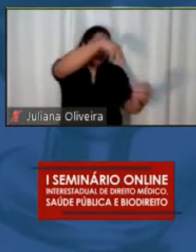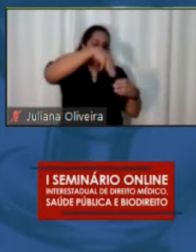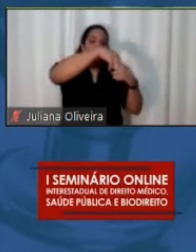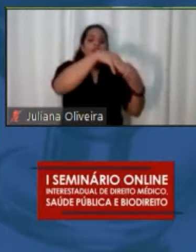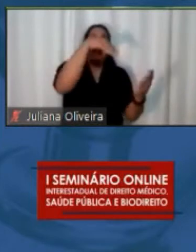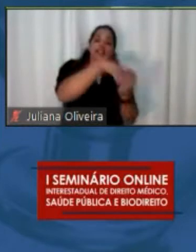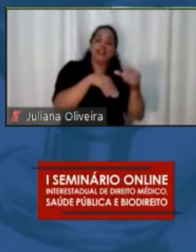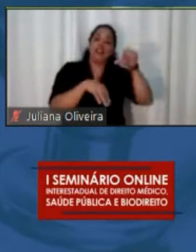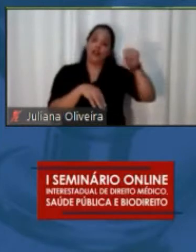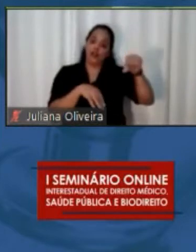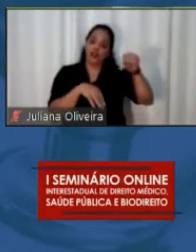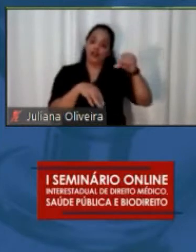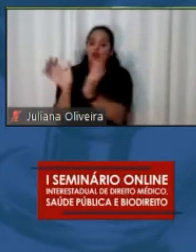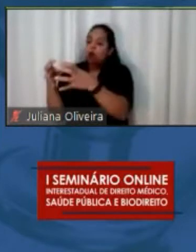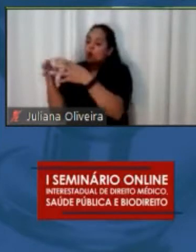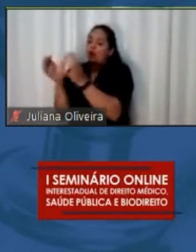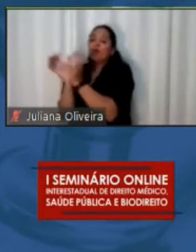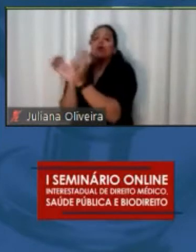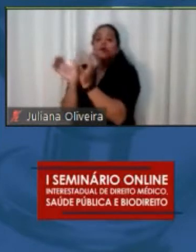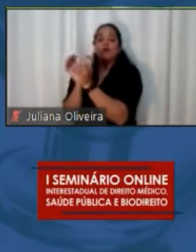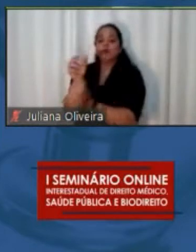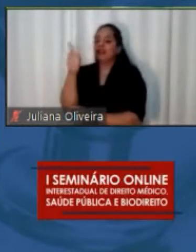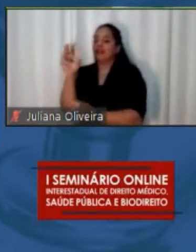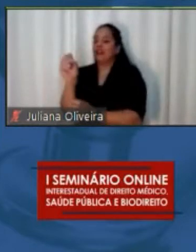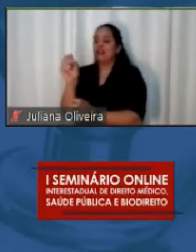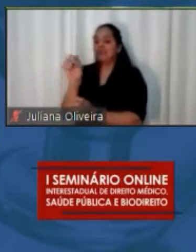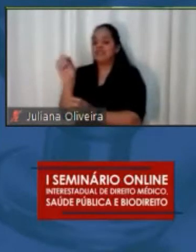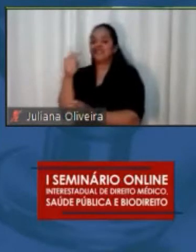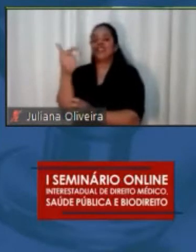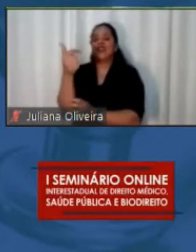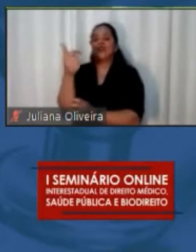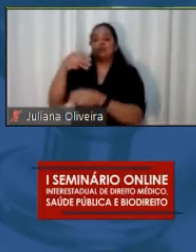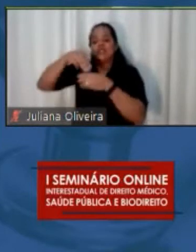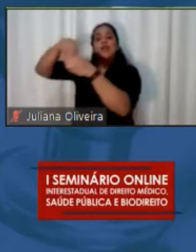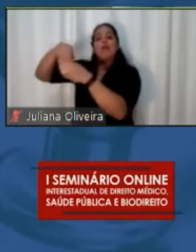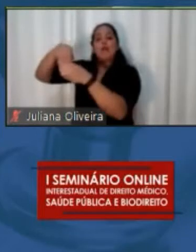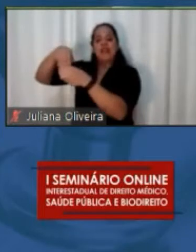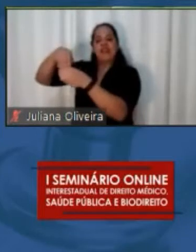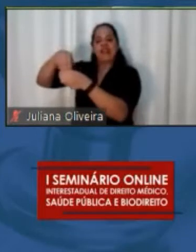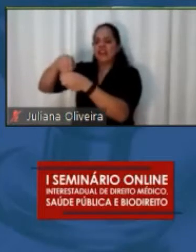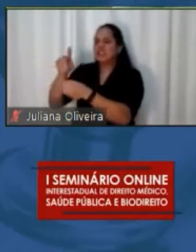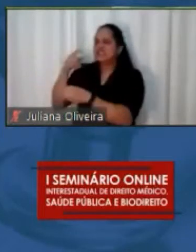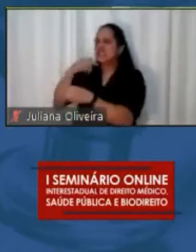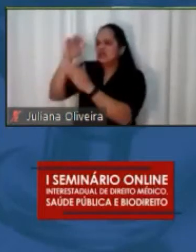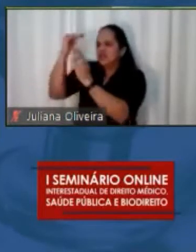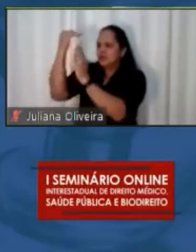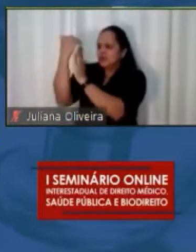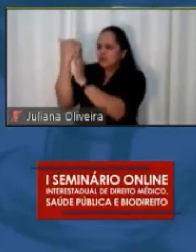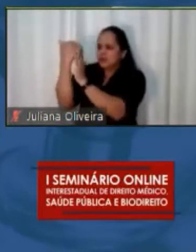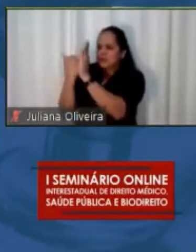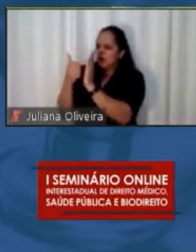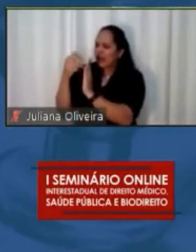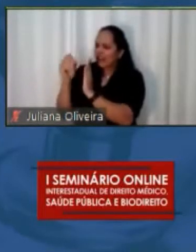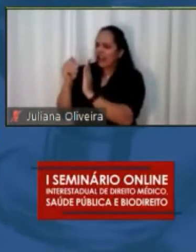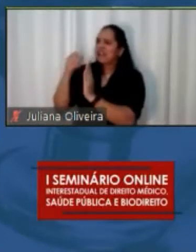estratégia liberal de 10 a 12. Os pacientes eram transfundidos quando a hemoglobina caía abaixo de 10. Muito bem. Poderia-se